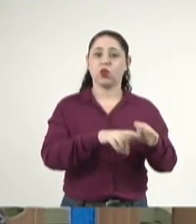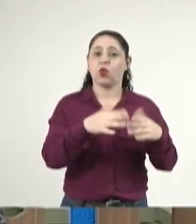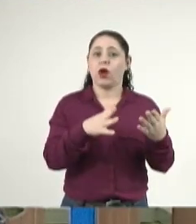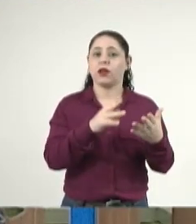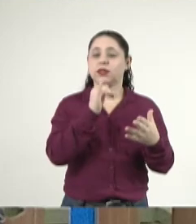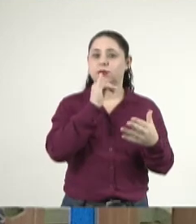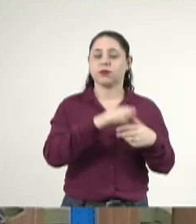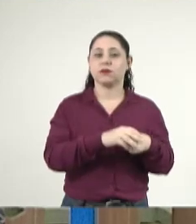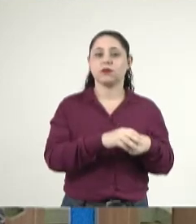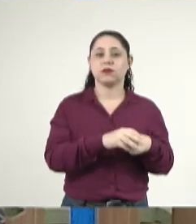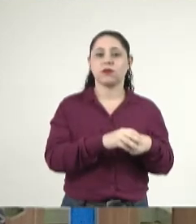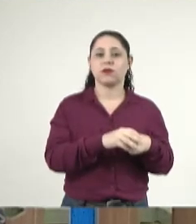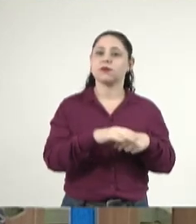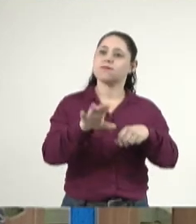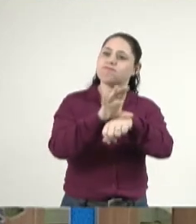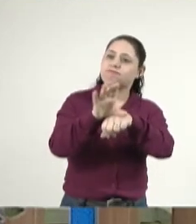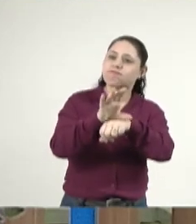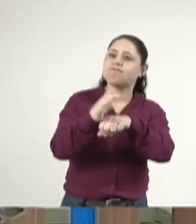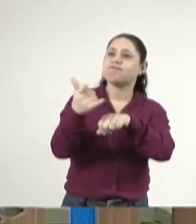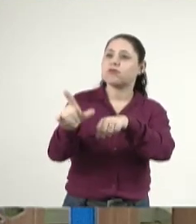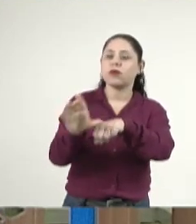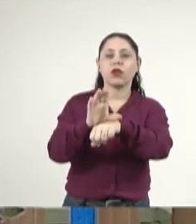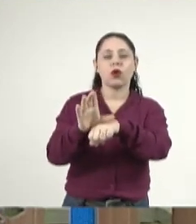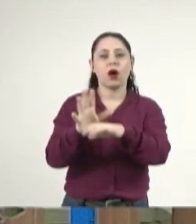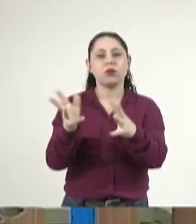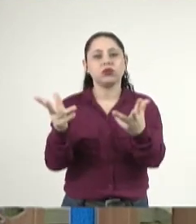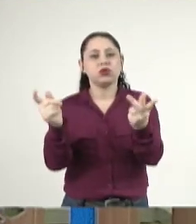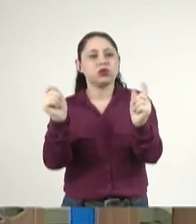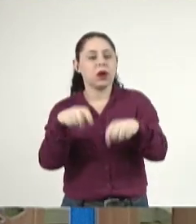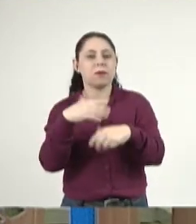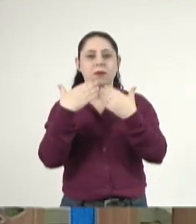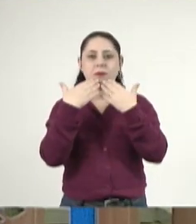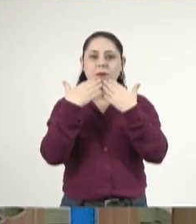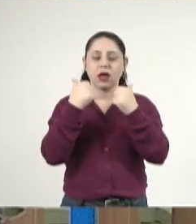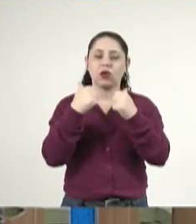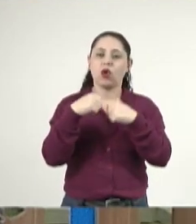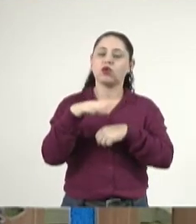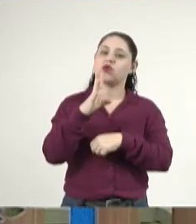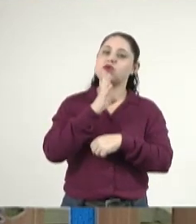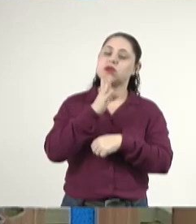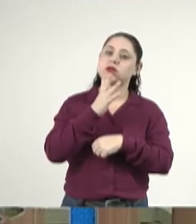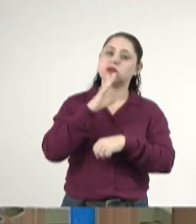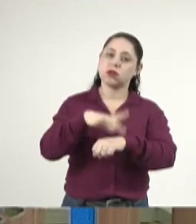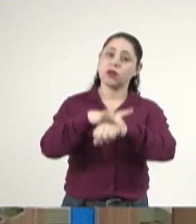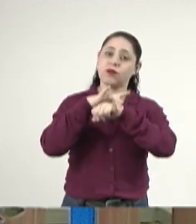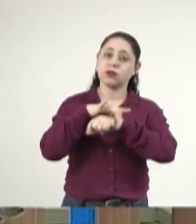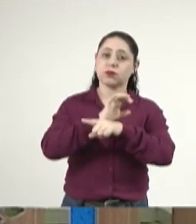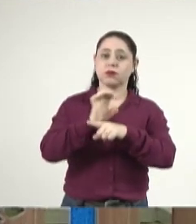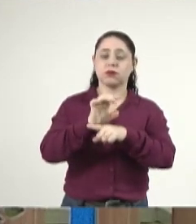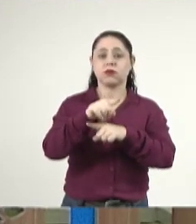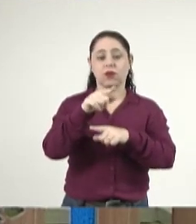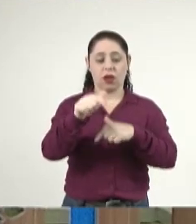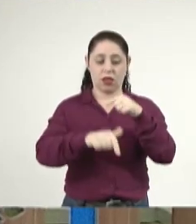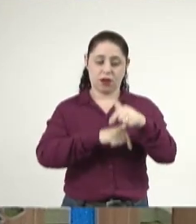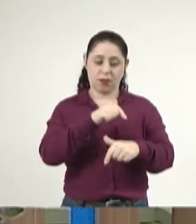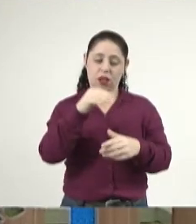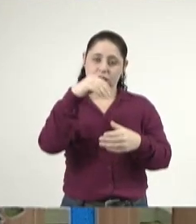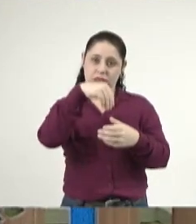eles vão fazer cursos, por exemplo, até para aprimorar melhor essa defesa do Estado que eles